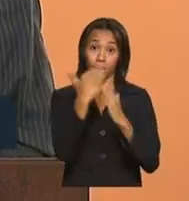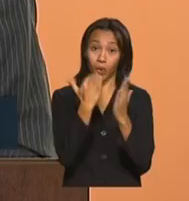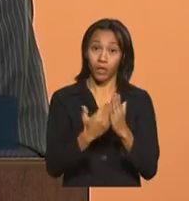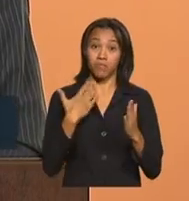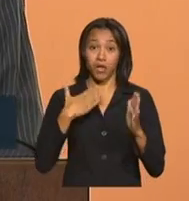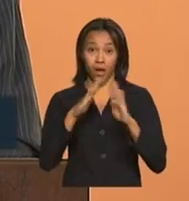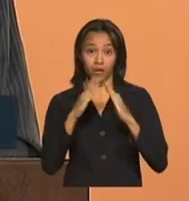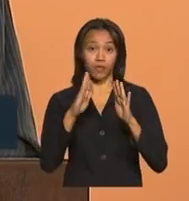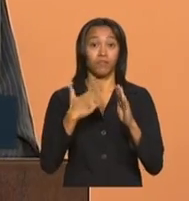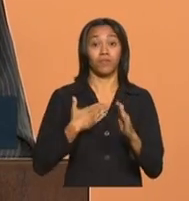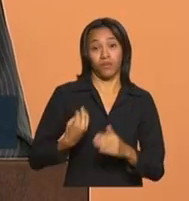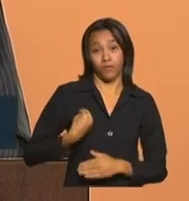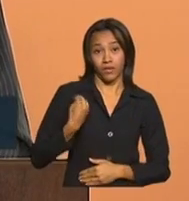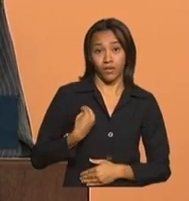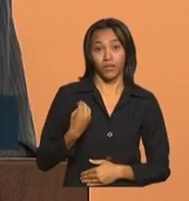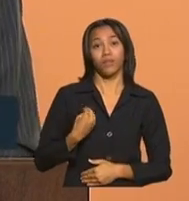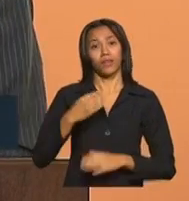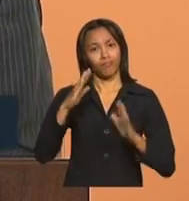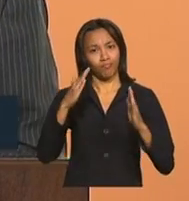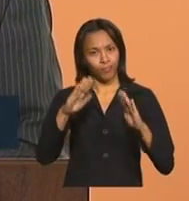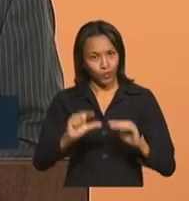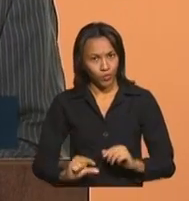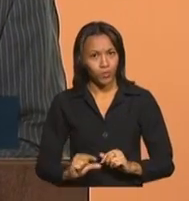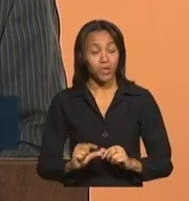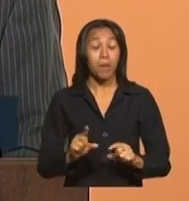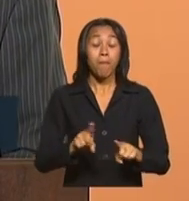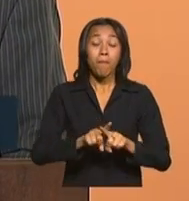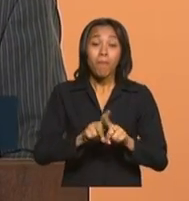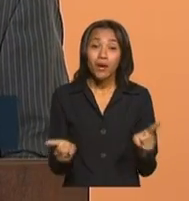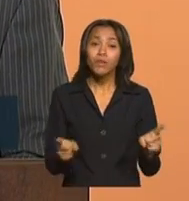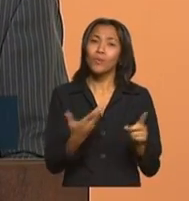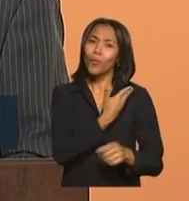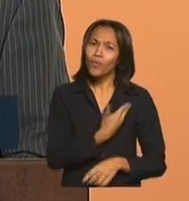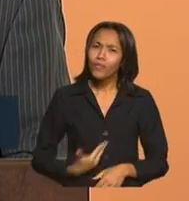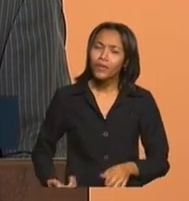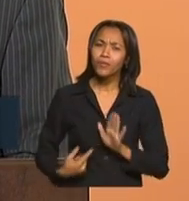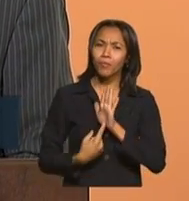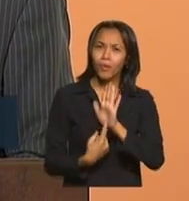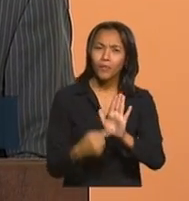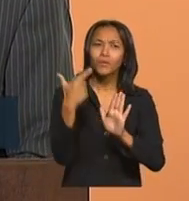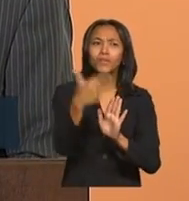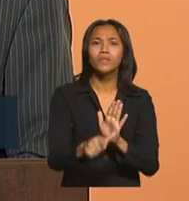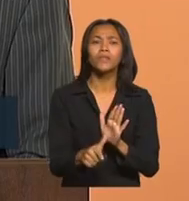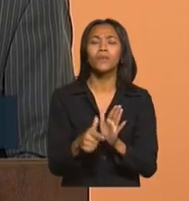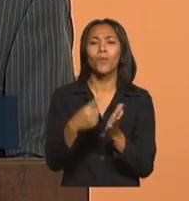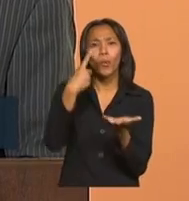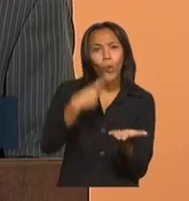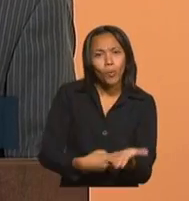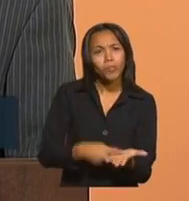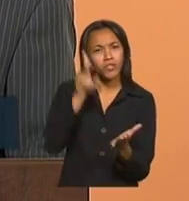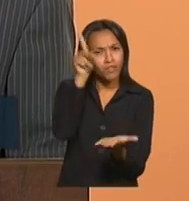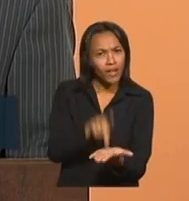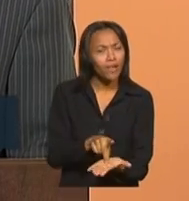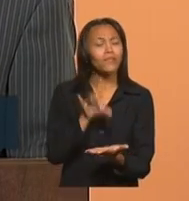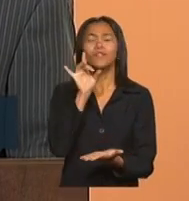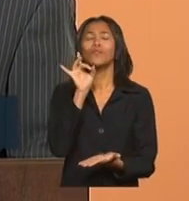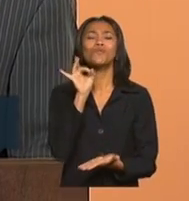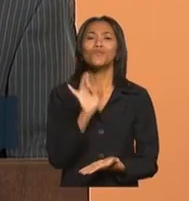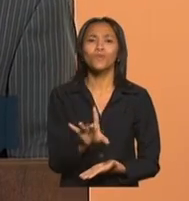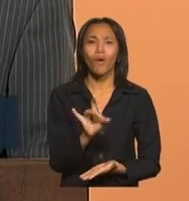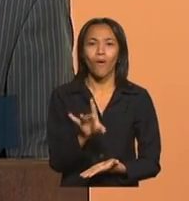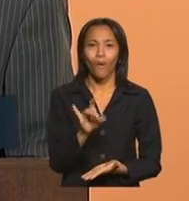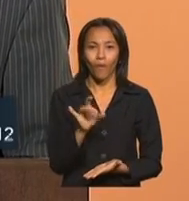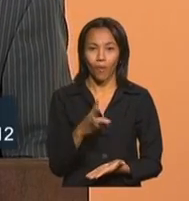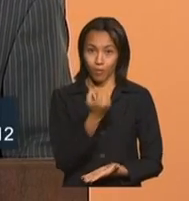Vida. Mas um governo mostra a sua face humana e seu compromisso verdadeiro com a população, não apenas